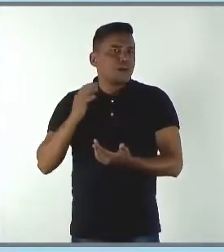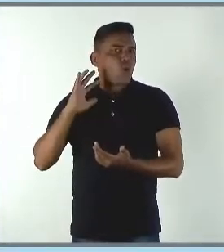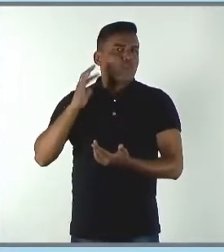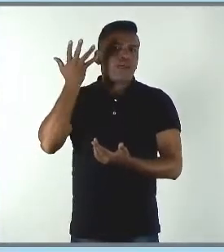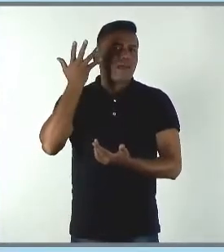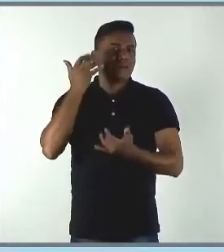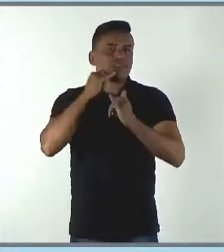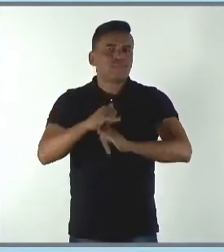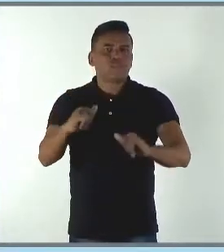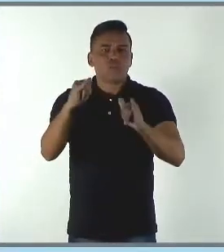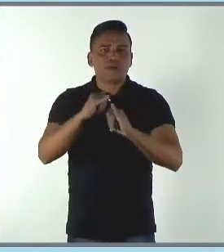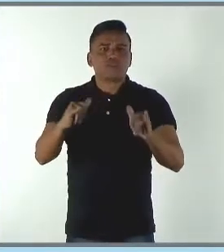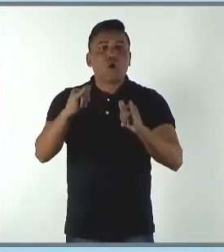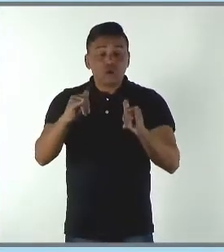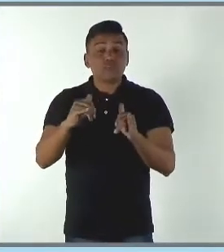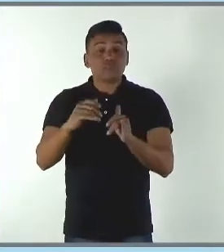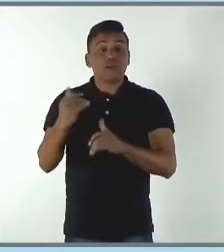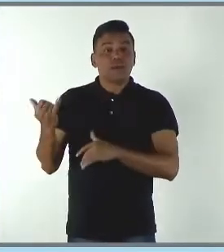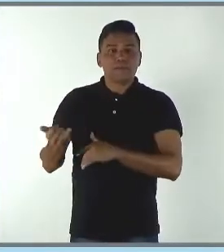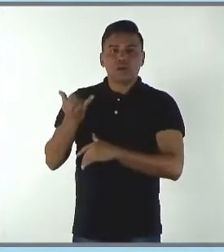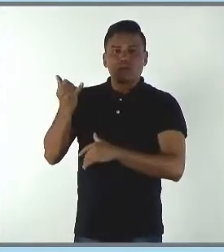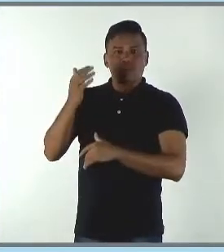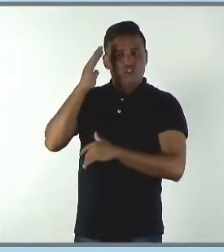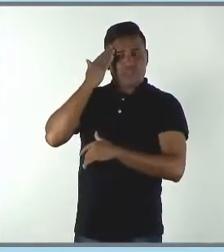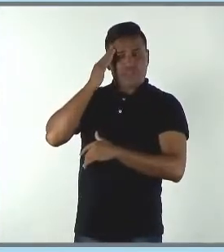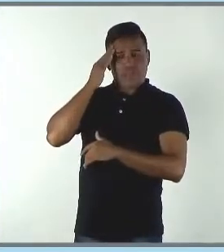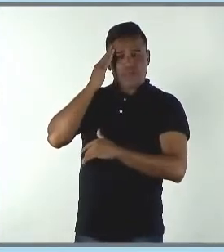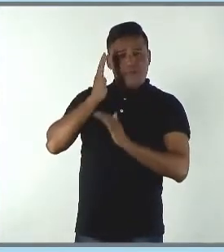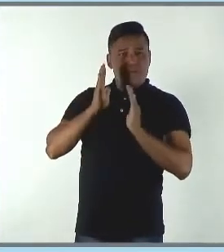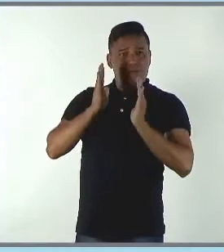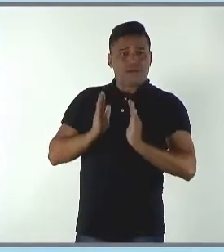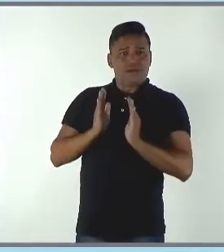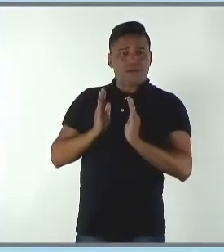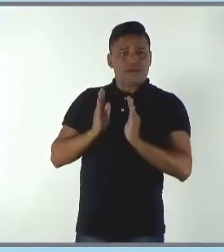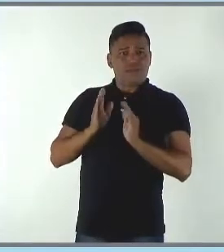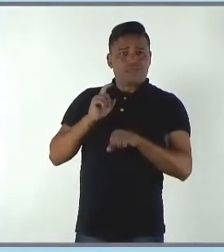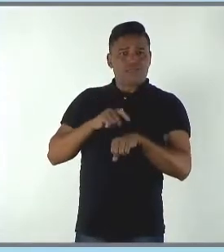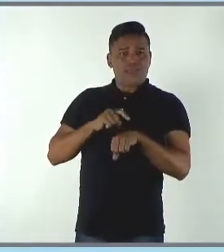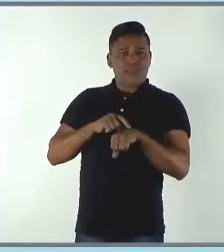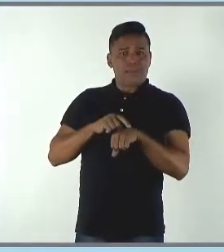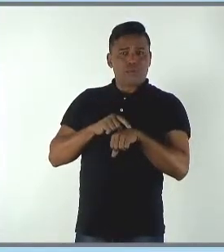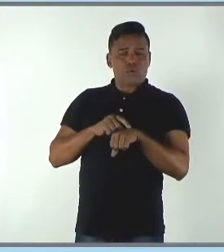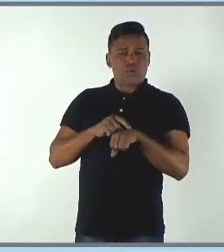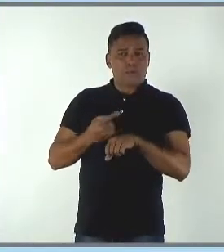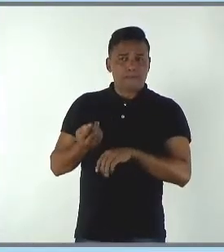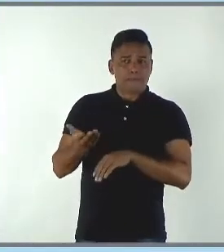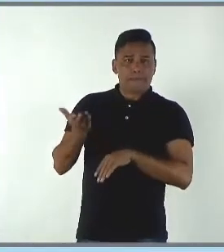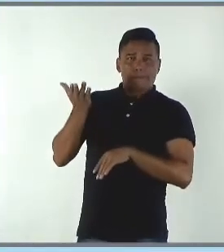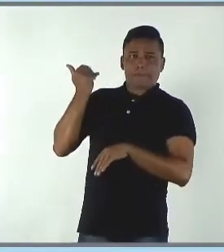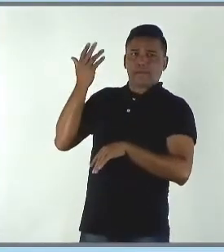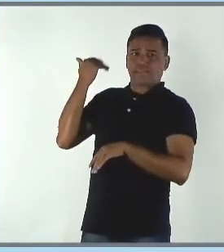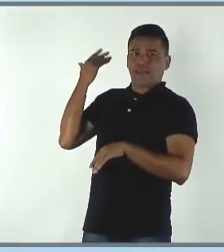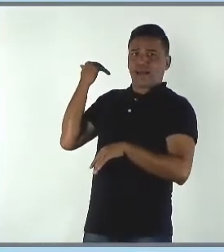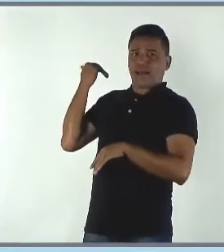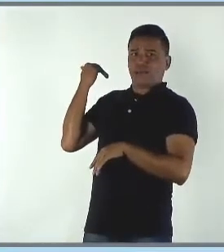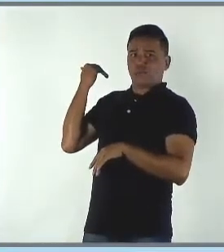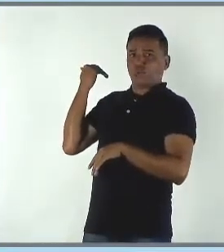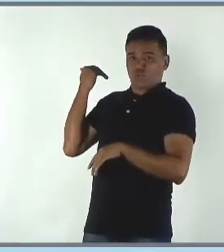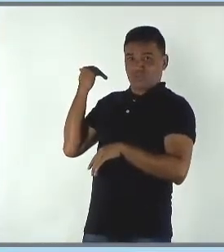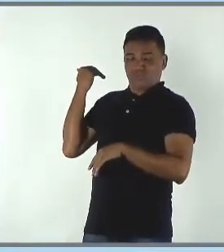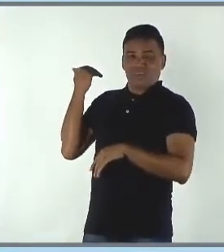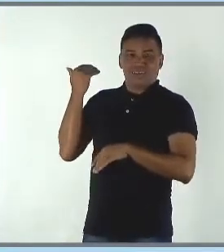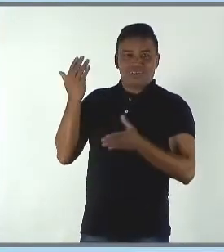cruciais para que a gente entenda o nosso tempo, para que a gente decifre o nosso passado e a gente projete questões do futuro. A